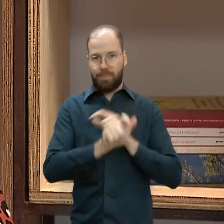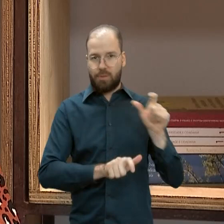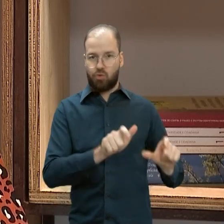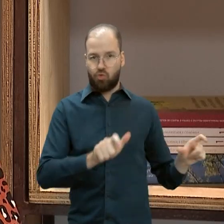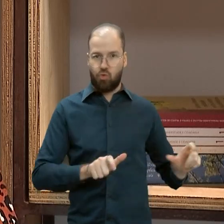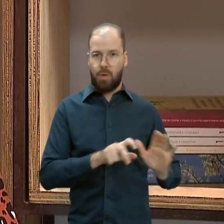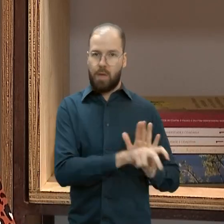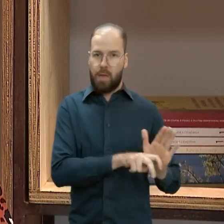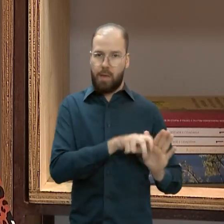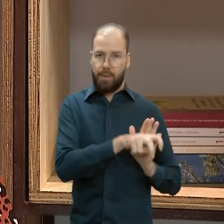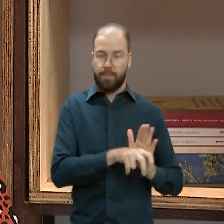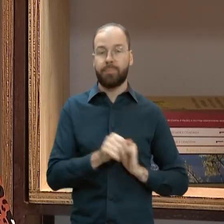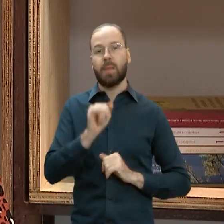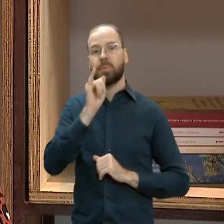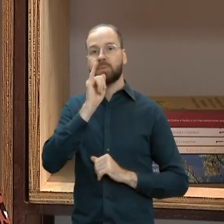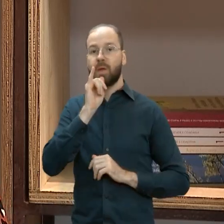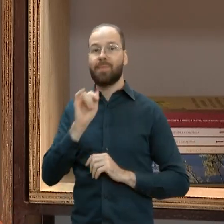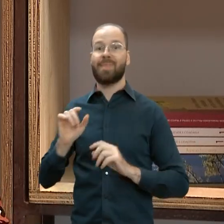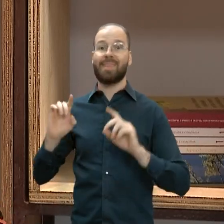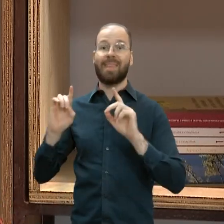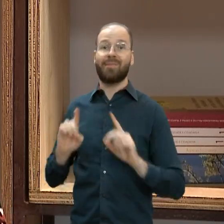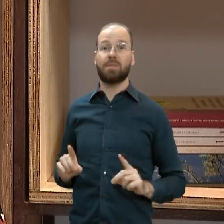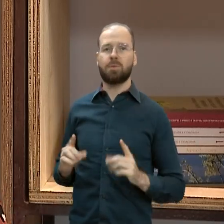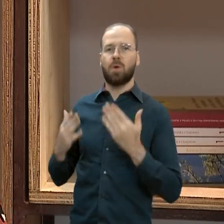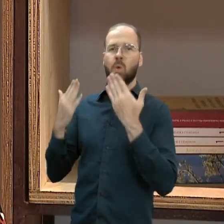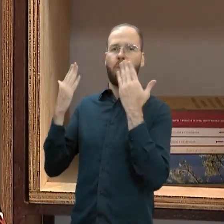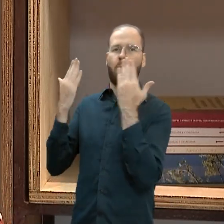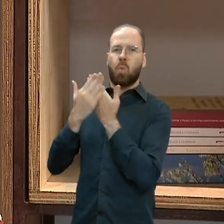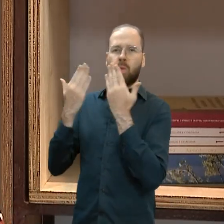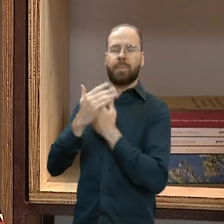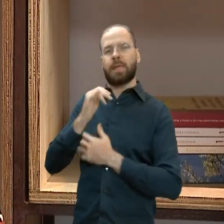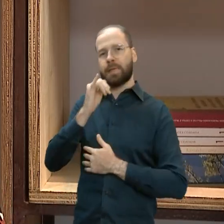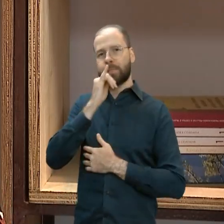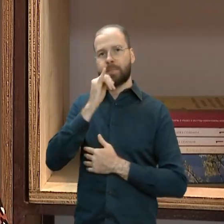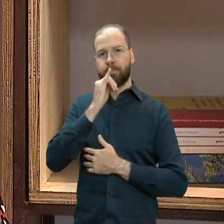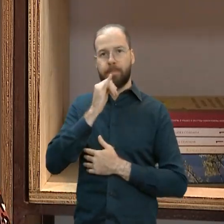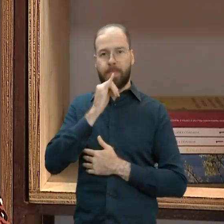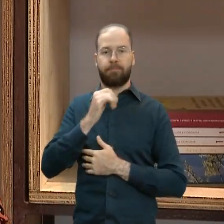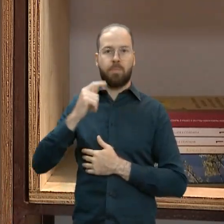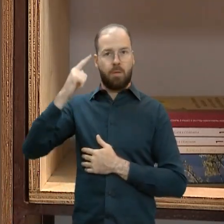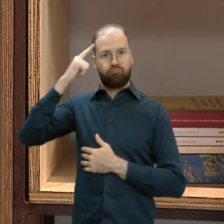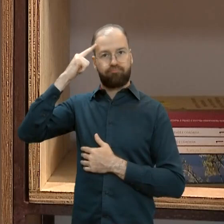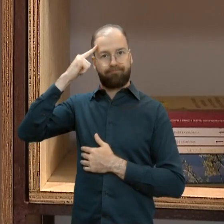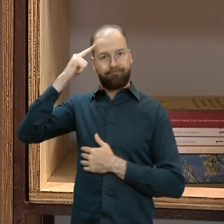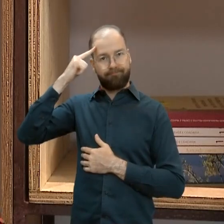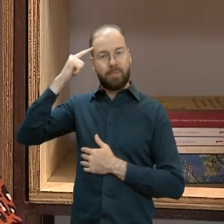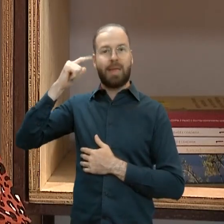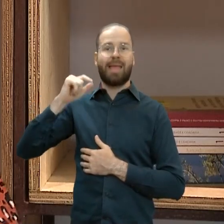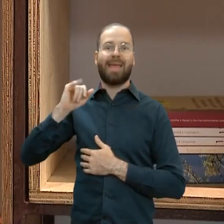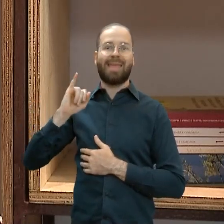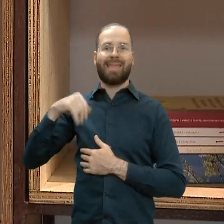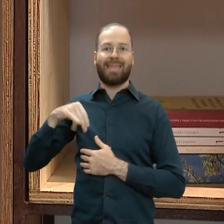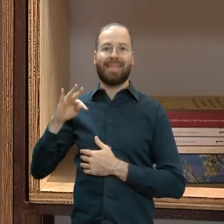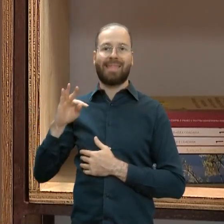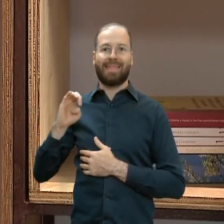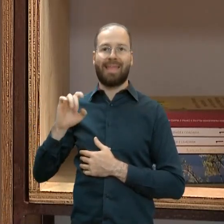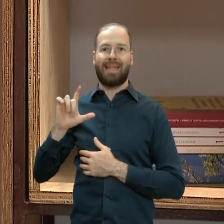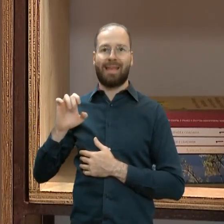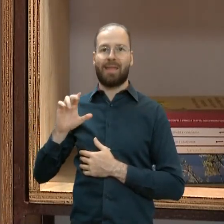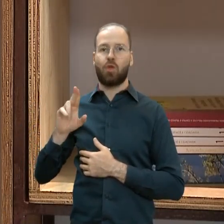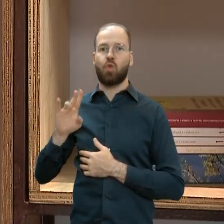oculta, por exemplo, um deficiente intelectual, por vezes não dá para perceber. Mas nem todas as pessoas elas querem